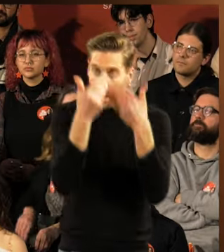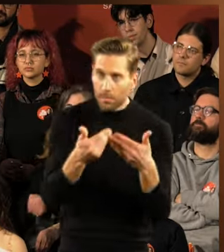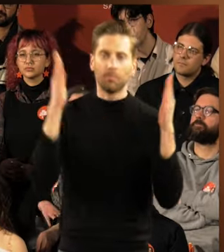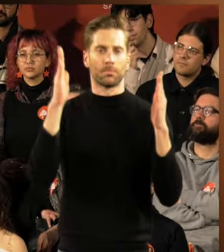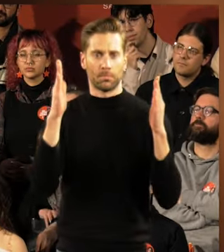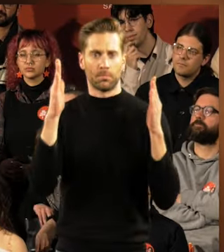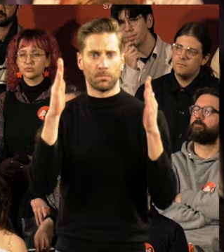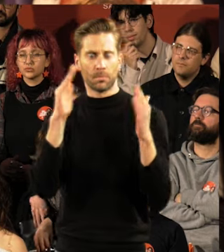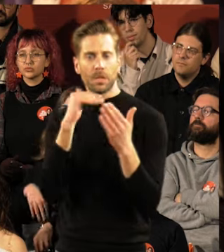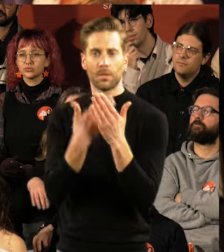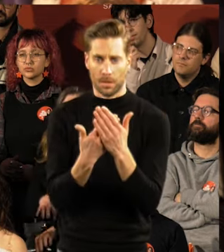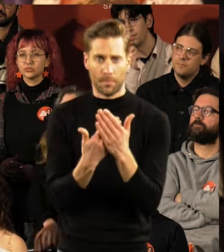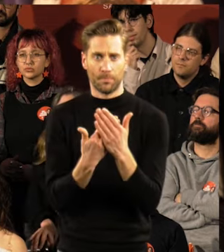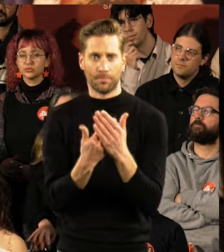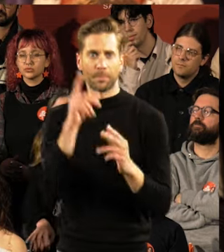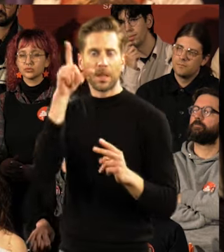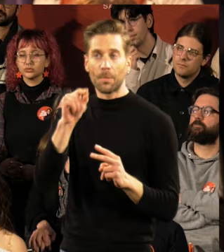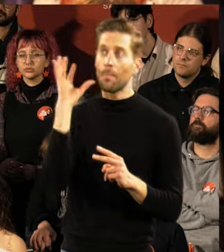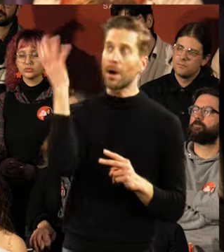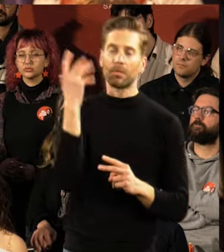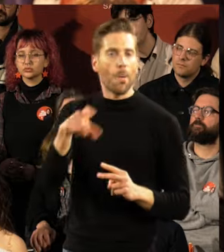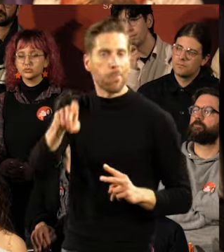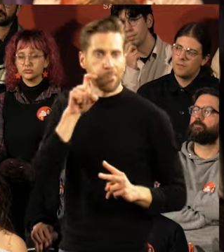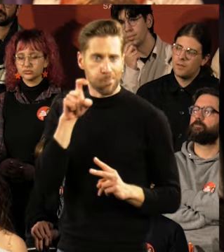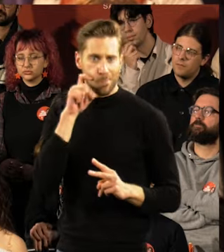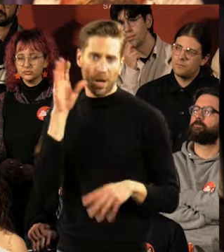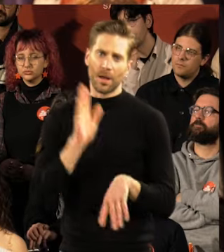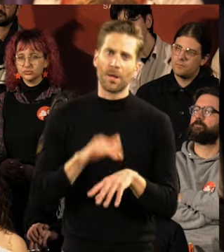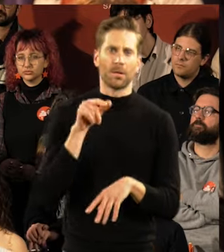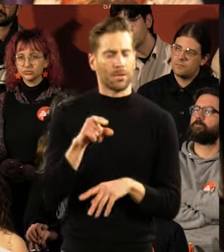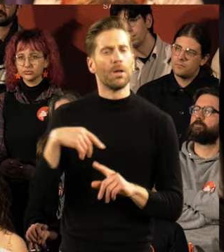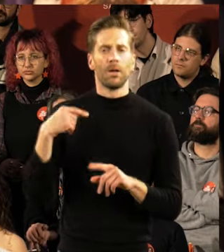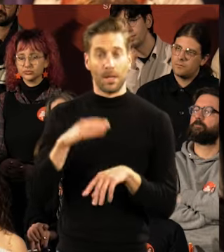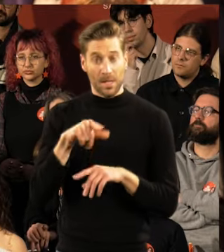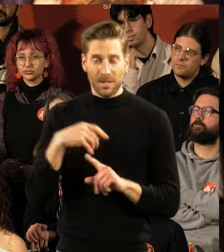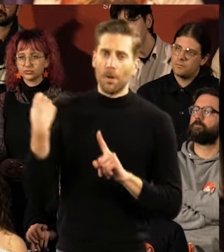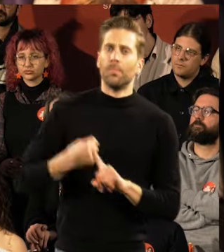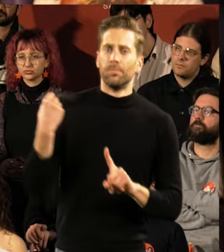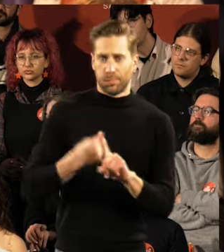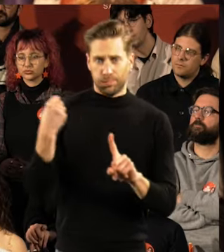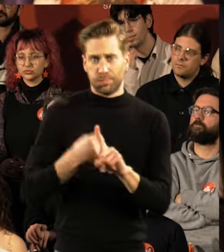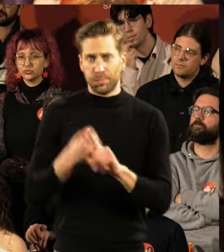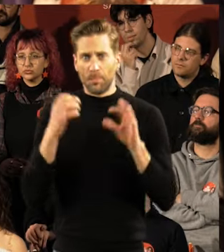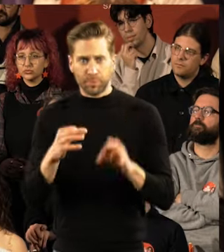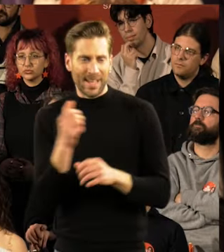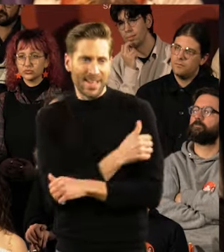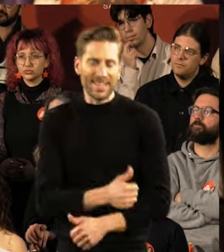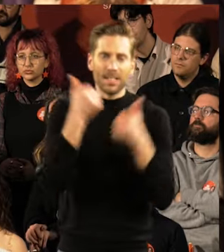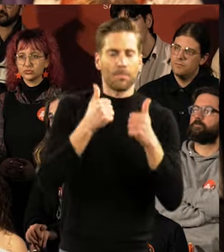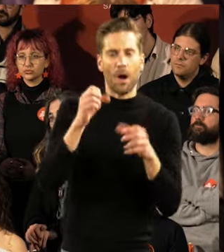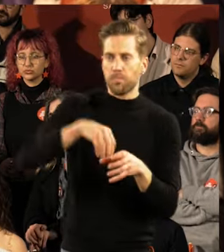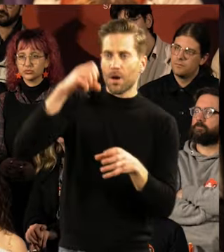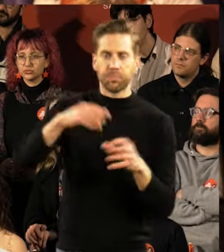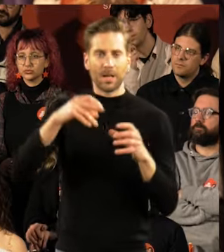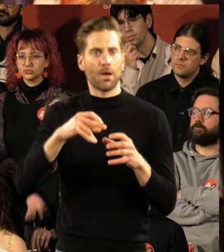peça essencial para protegermos o clima. E para isso temos muito para fazer. Temos de preparar as cidades para poluírem muito menos